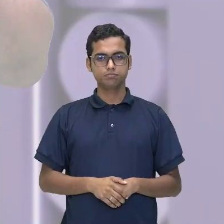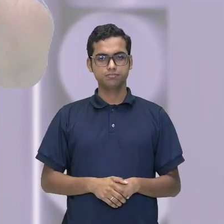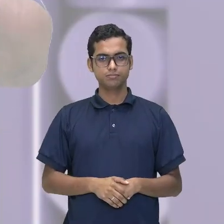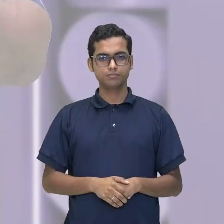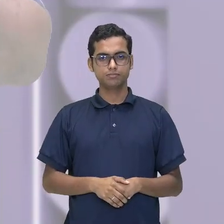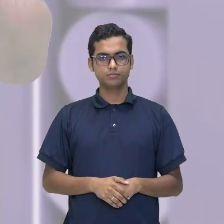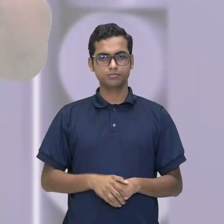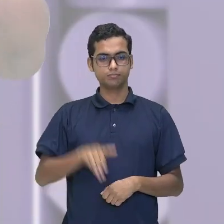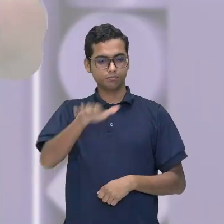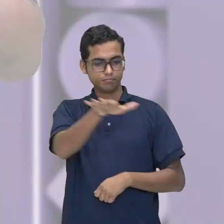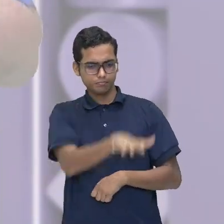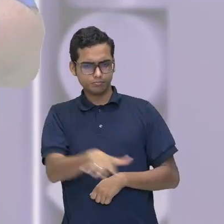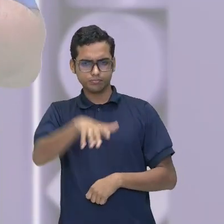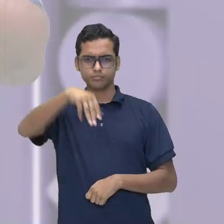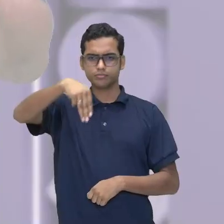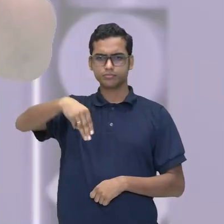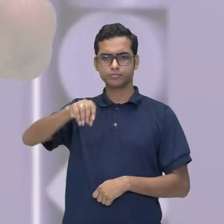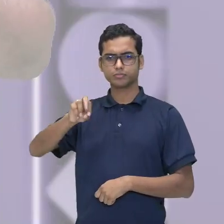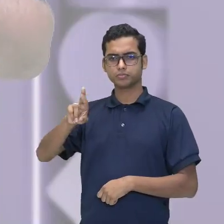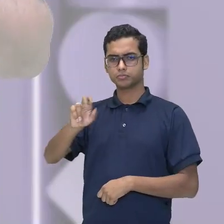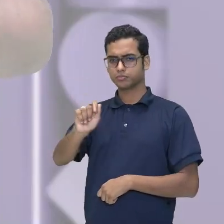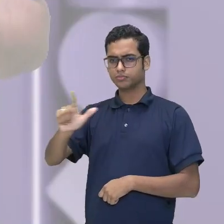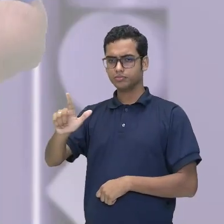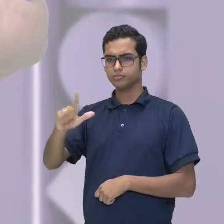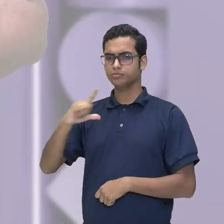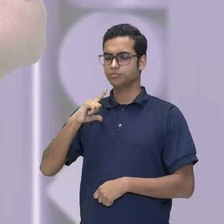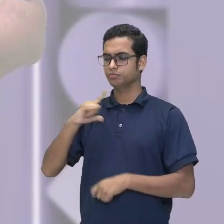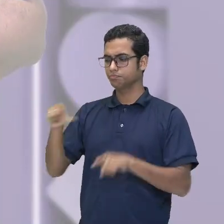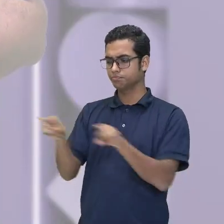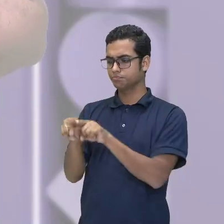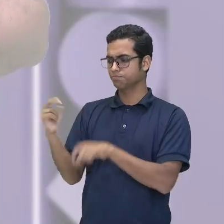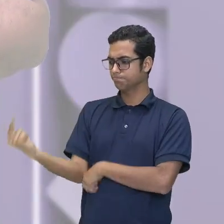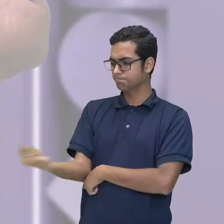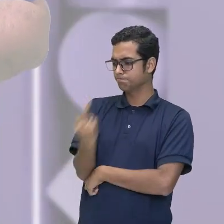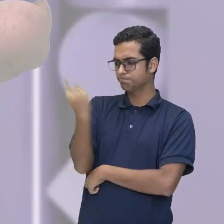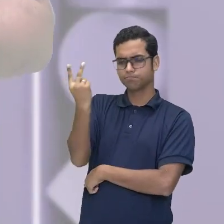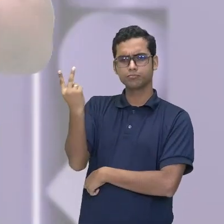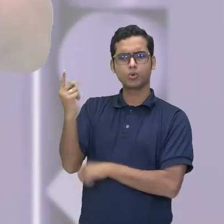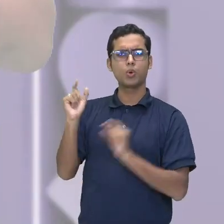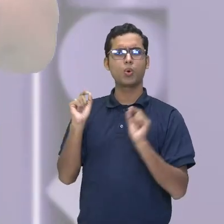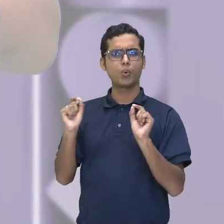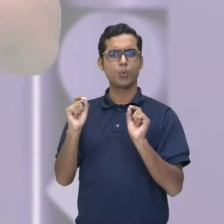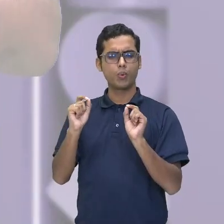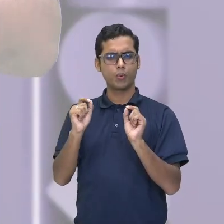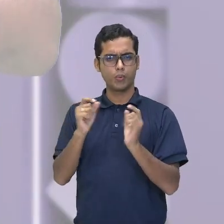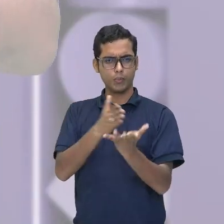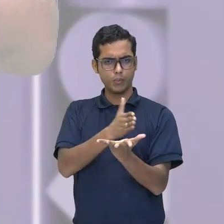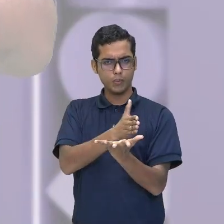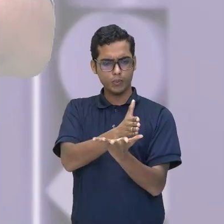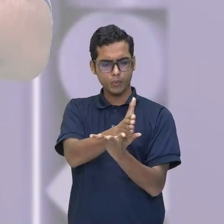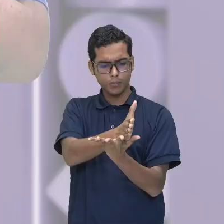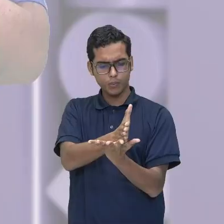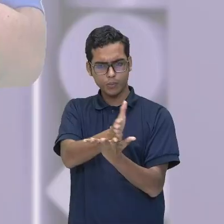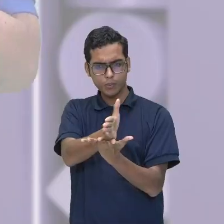da moralidade, dos valores, eles têm tudo a ver com a dimensão da